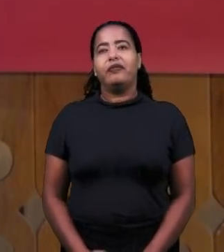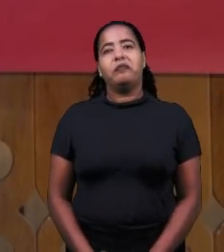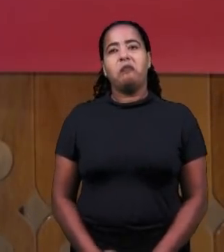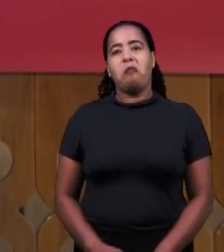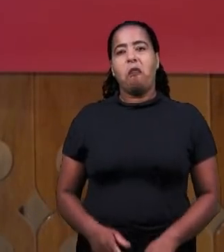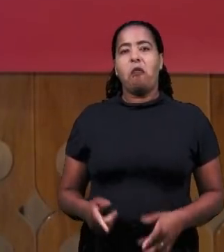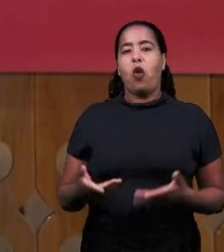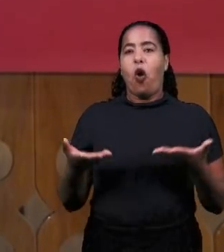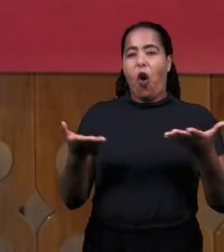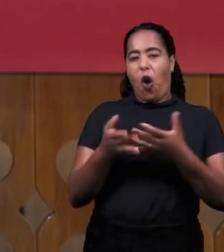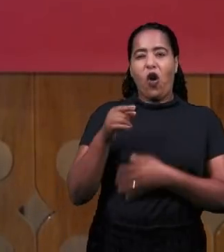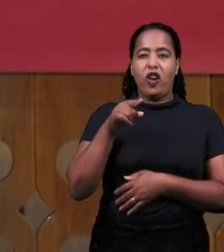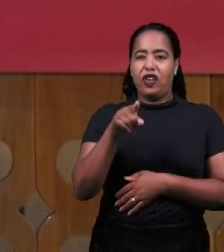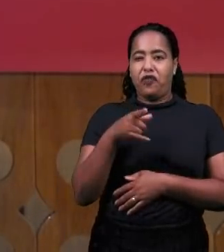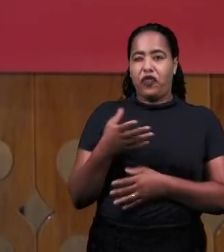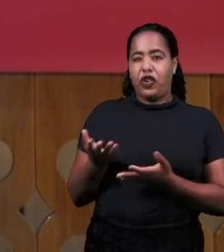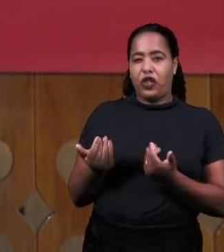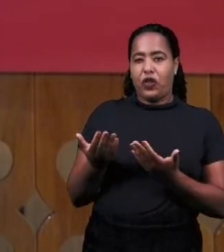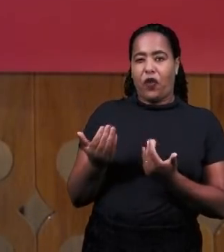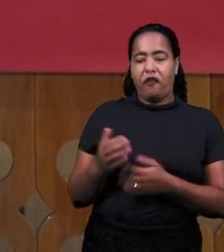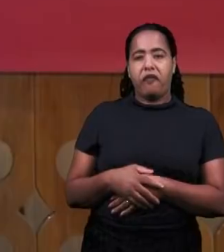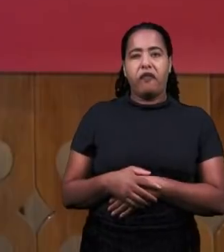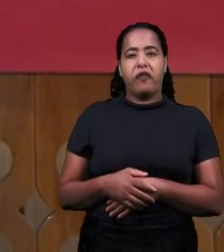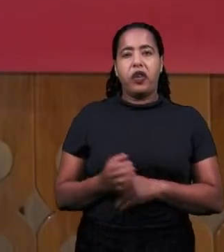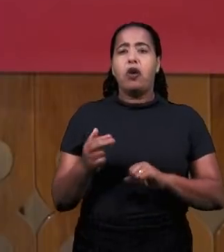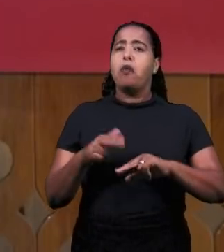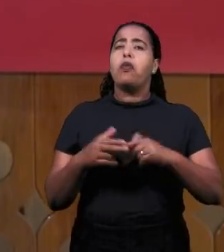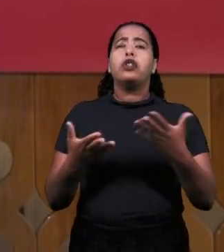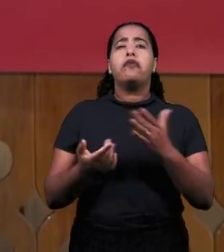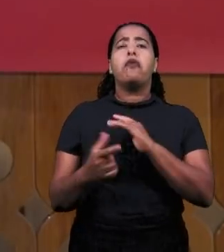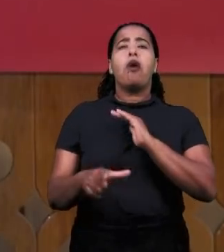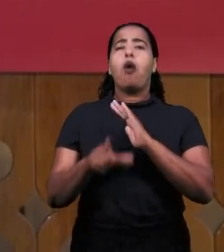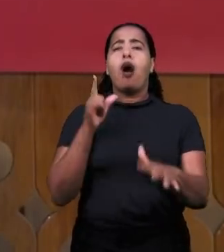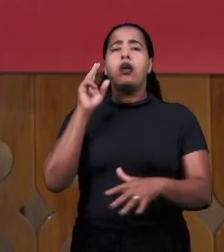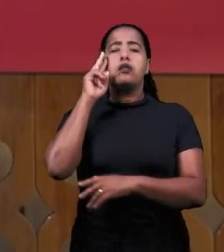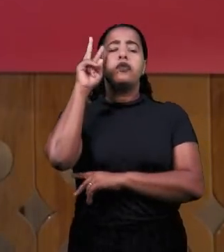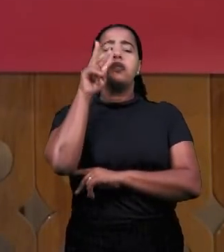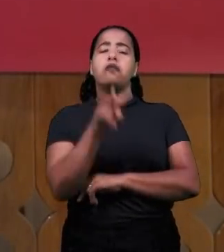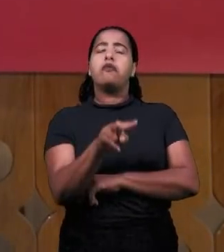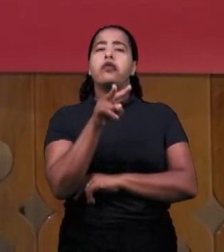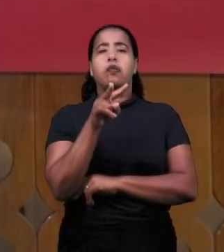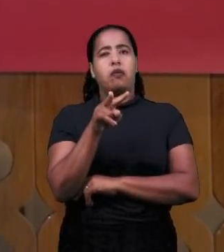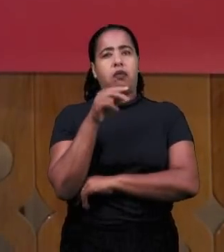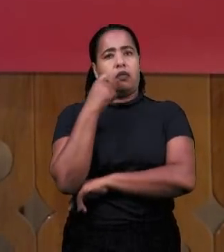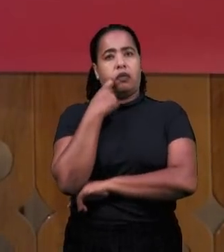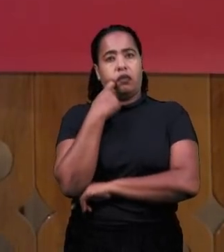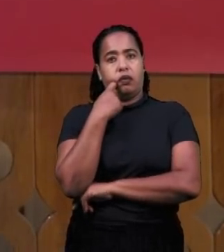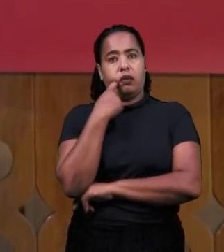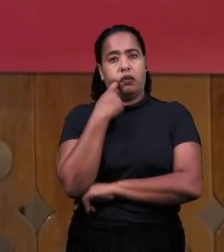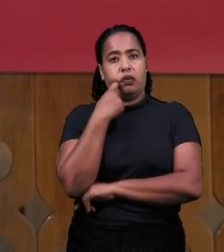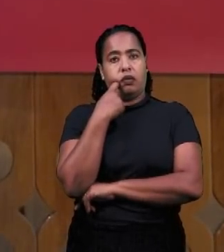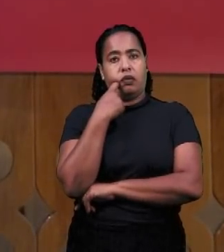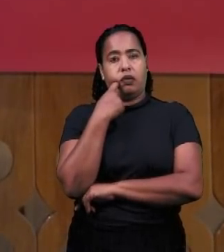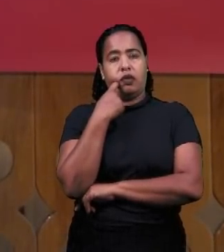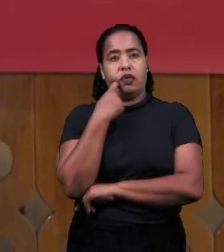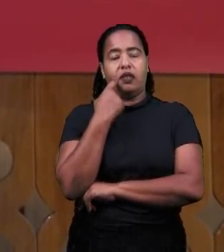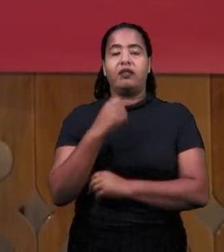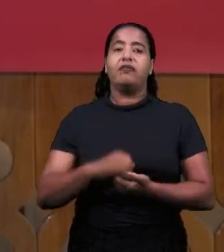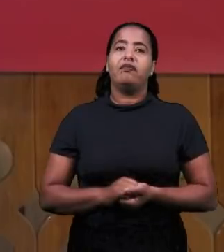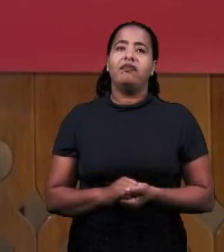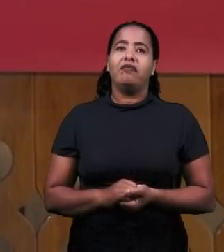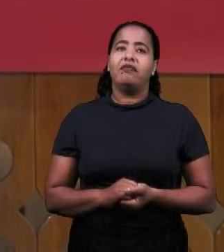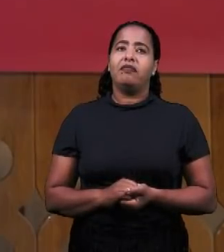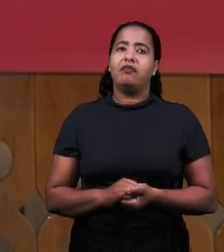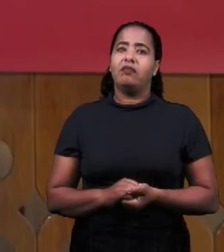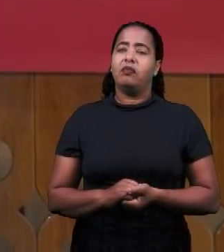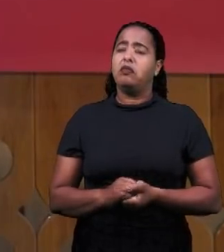olho bonzinho e tal, por que você não enxergou o que estava ali? Porque faltava luz. O que é